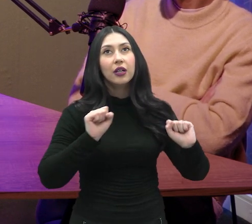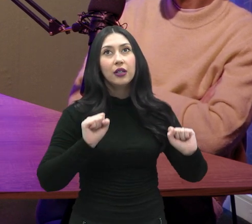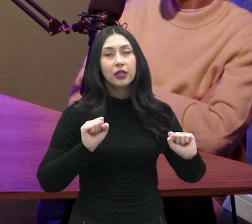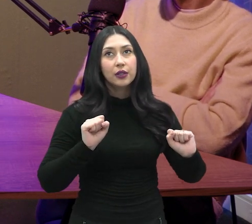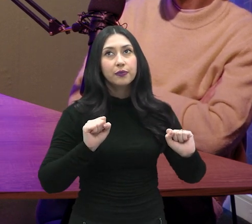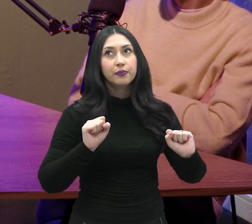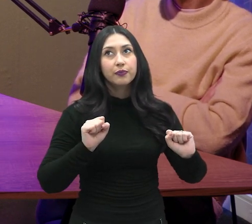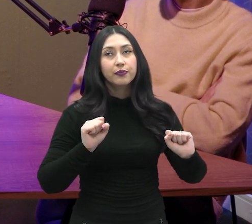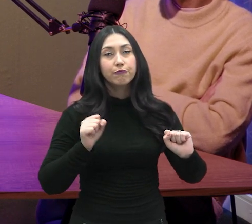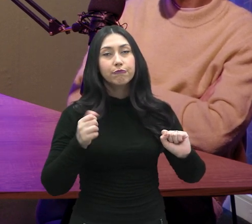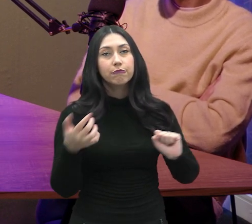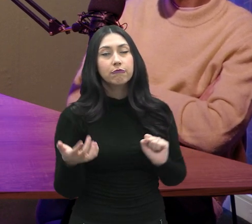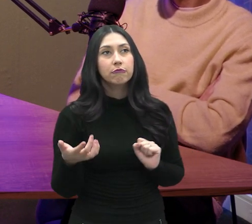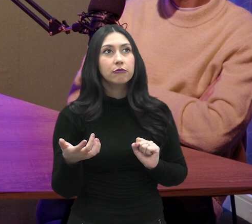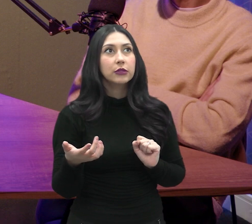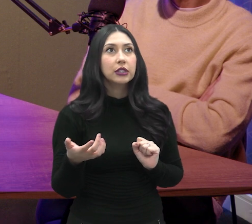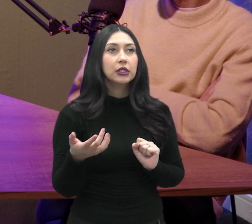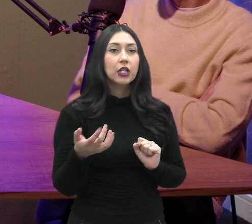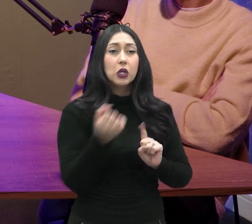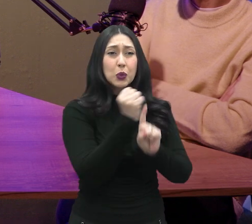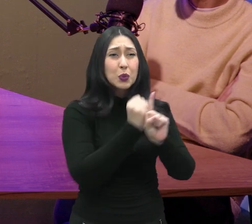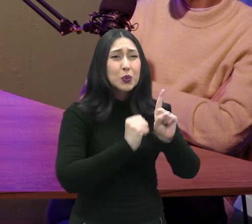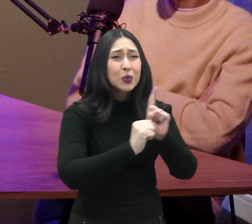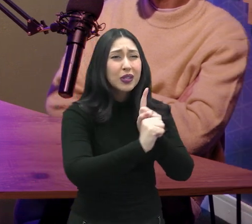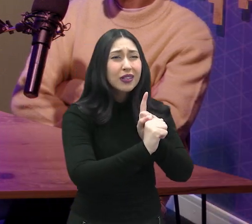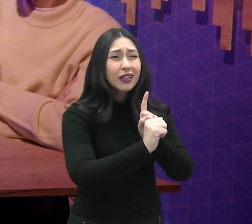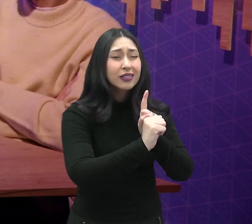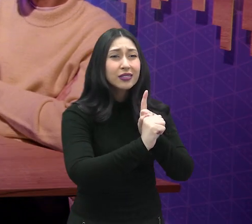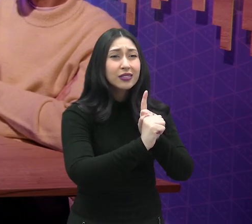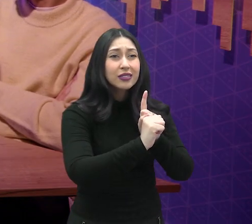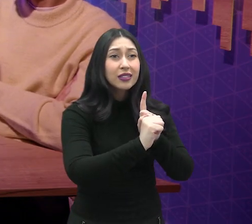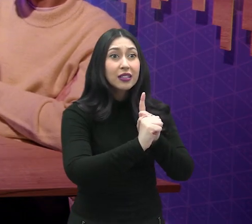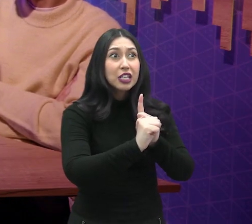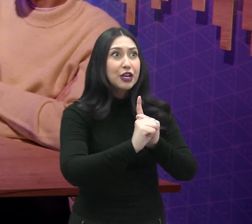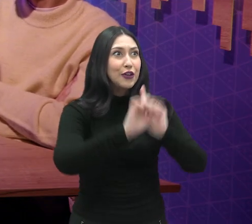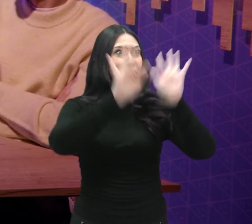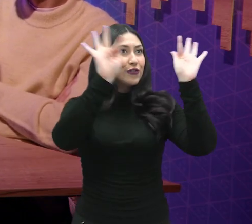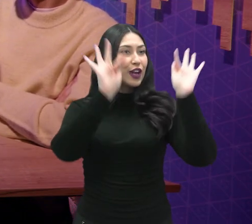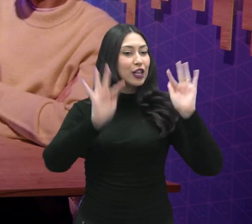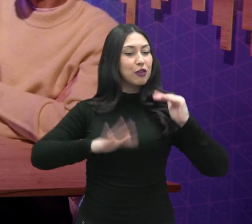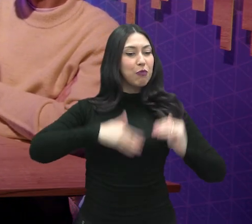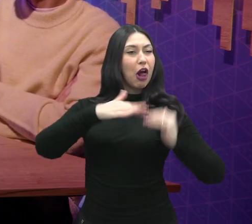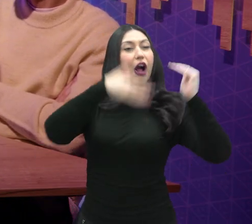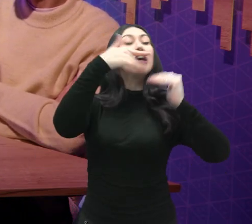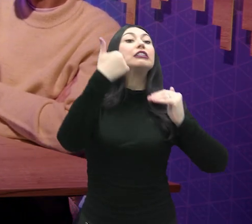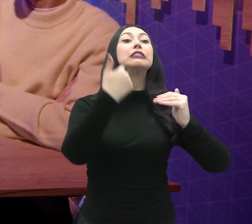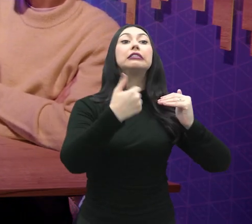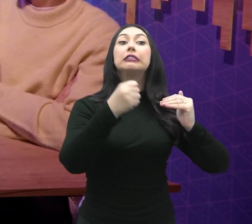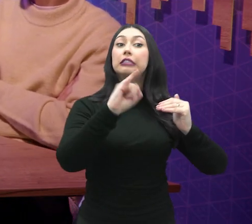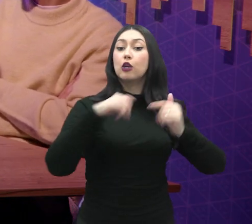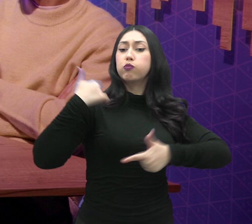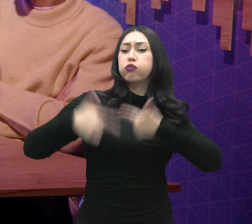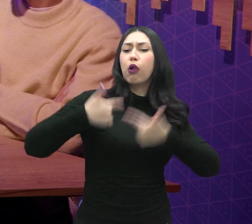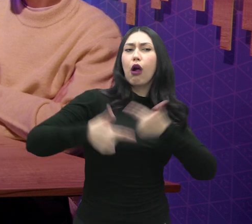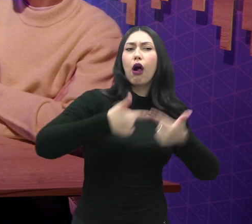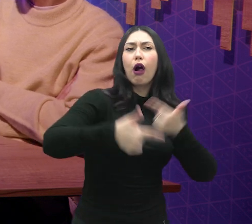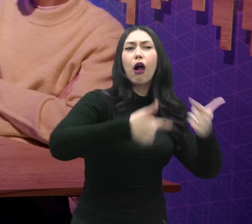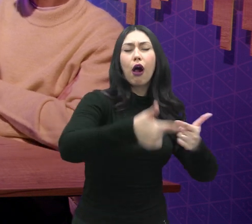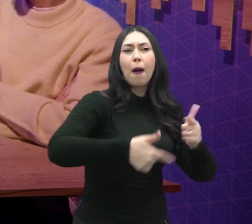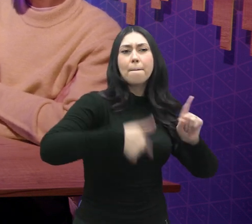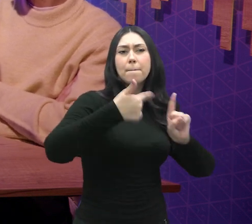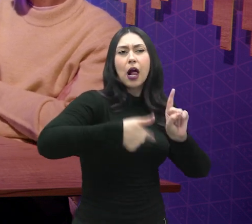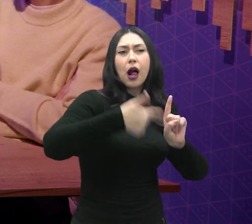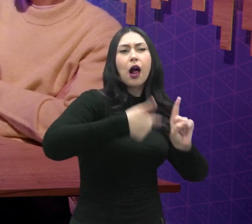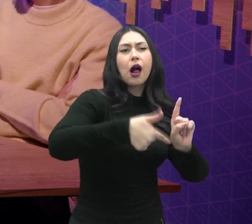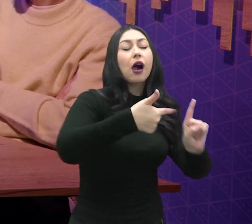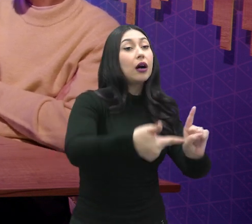essa ideia de que na nossa sociedade só é bem sucedido quem produz muito. Então a gente não